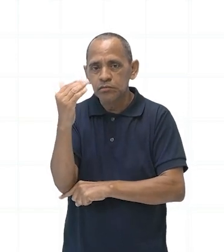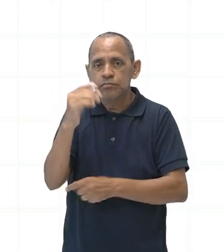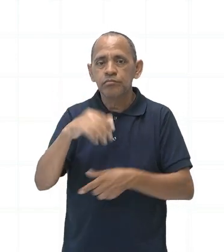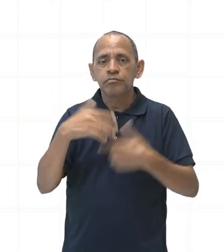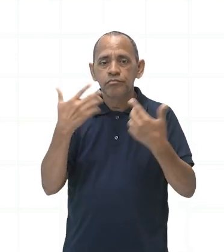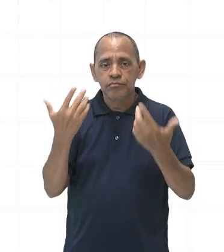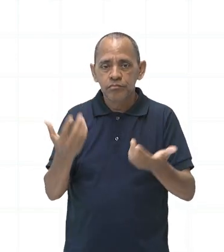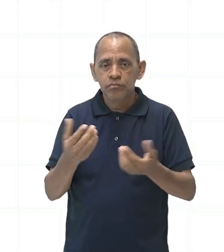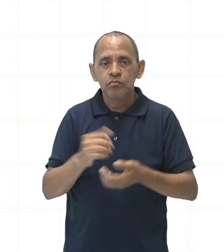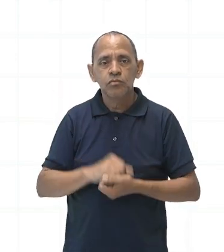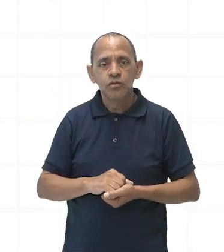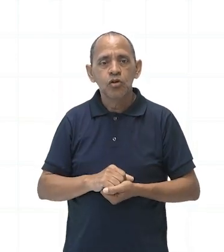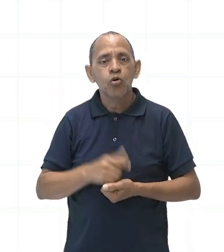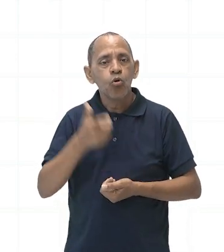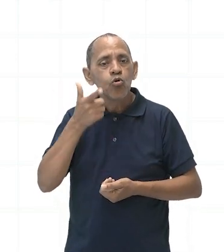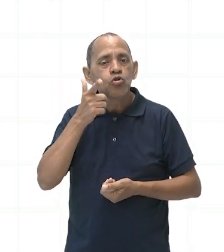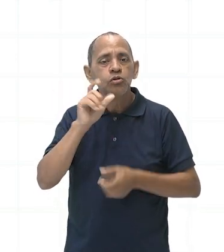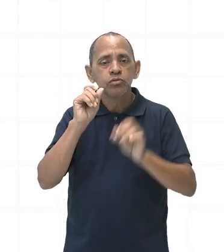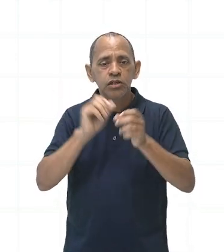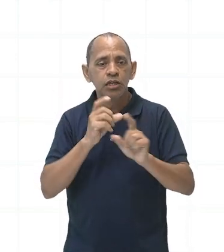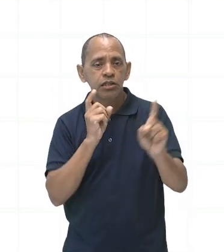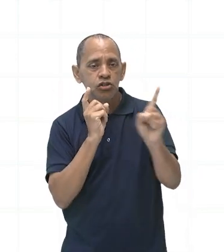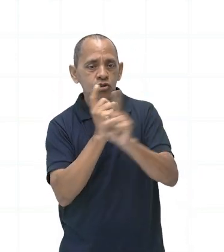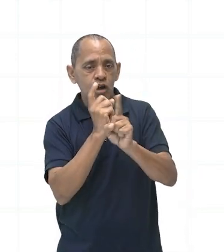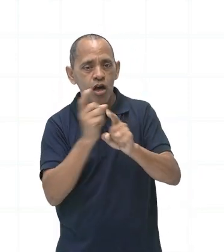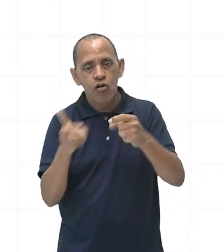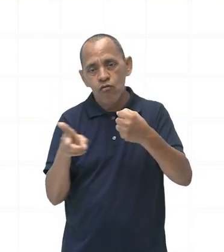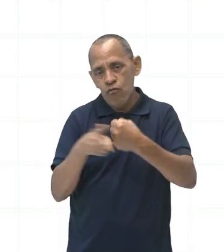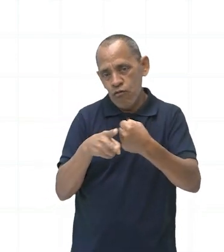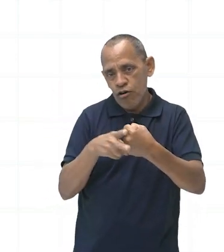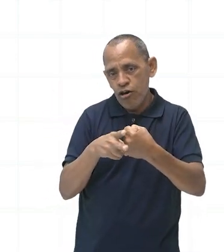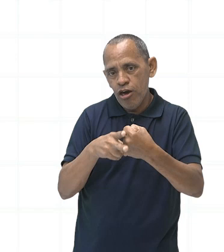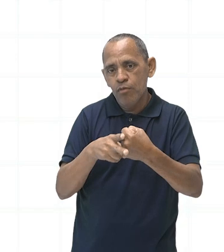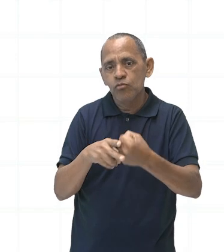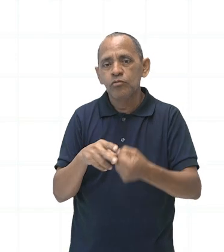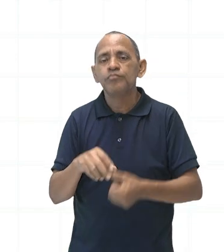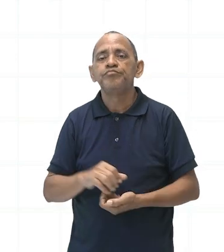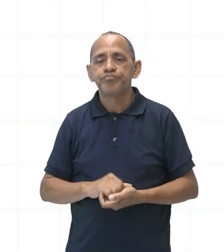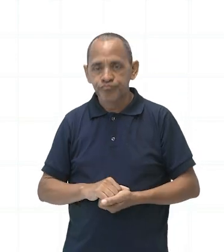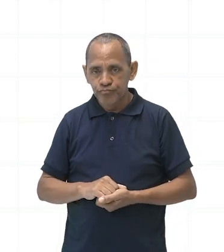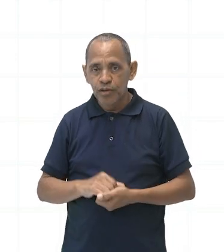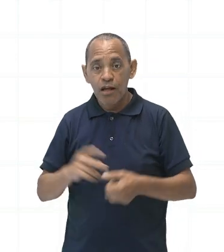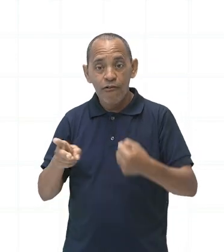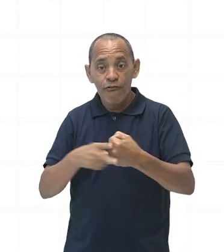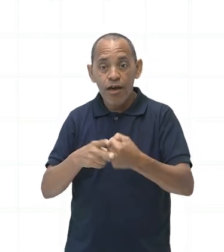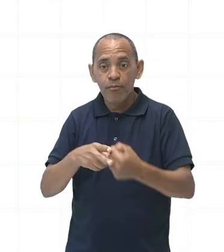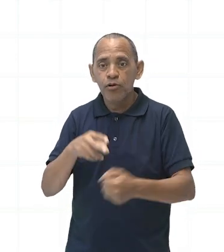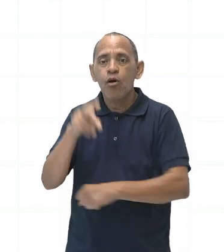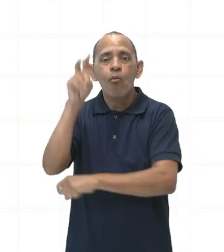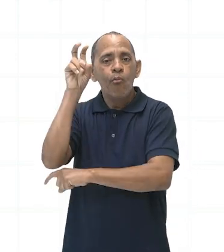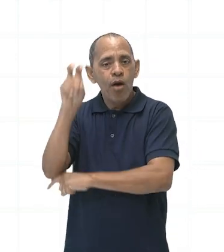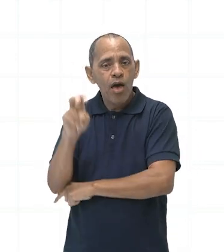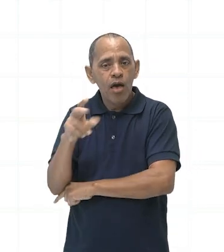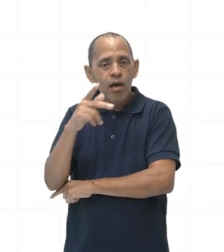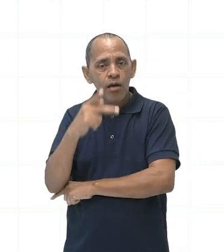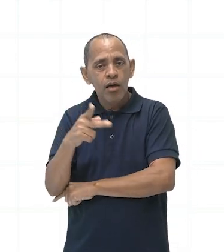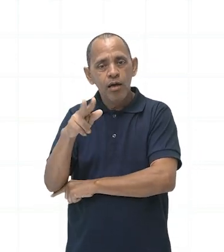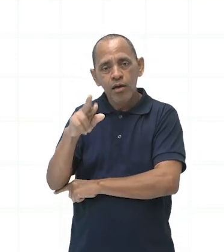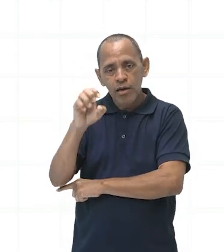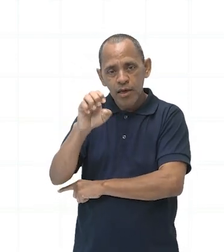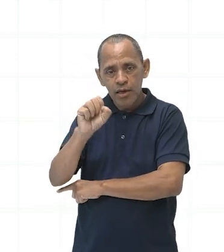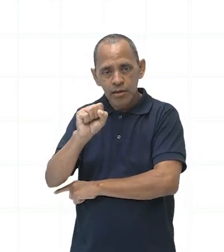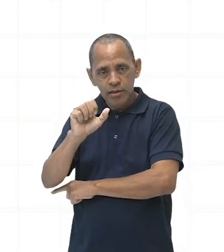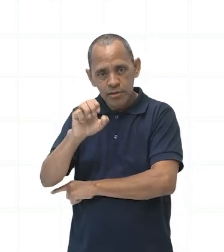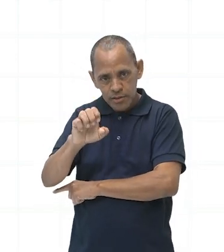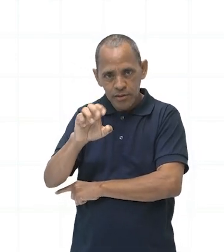Então, identificando o verbo dessa oração, verbo preservar, preservamos, ok? Destacando aqui para a